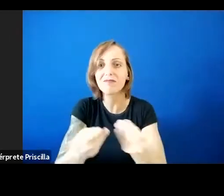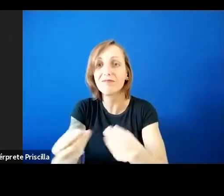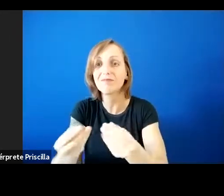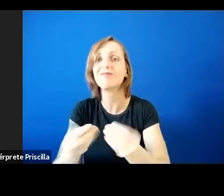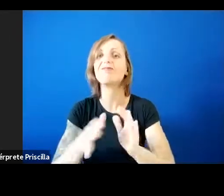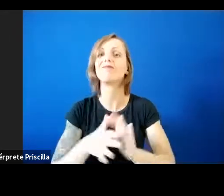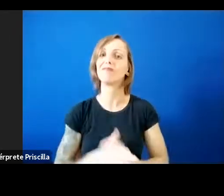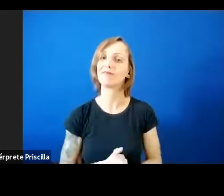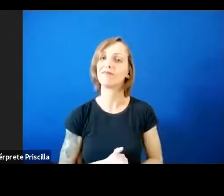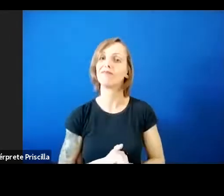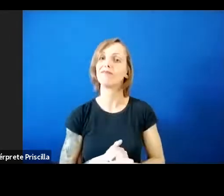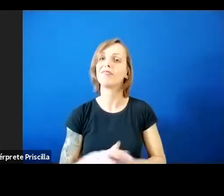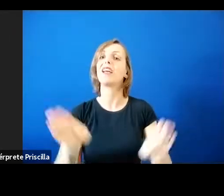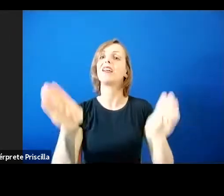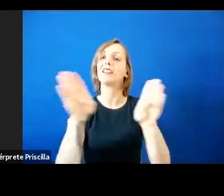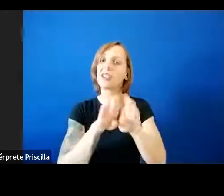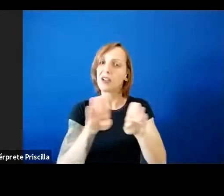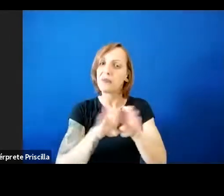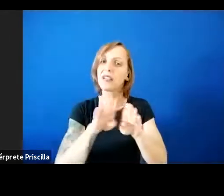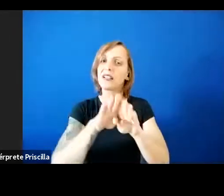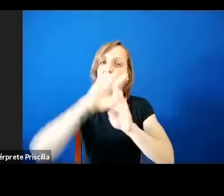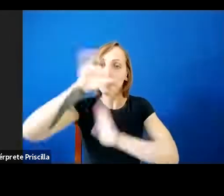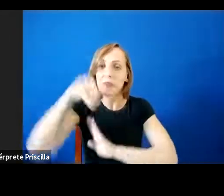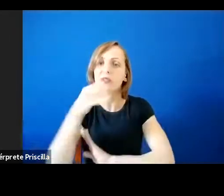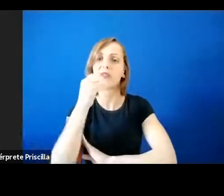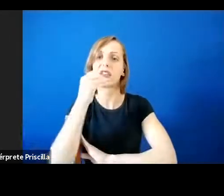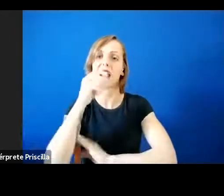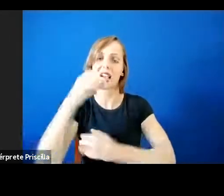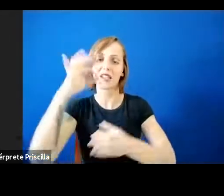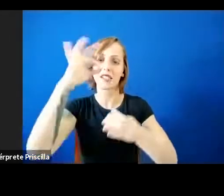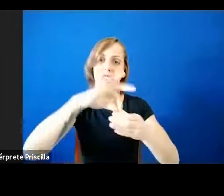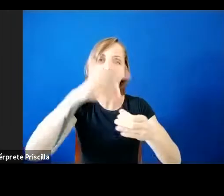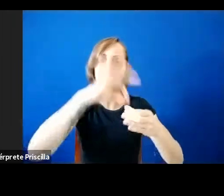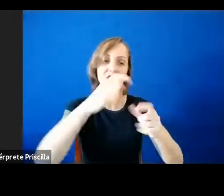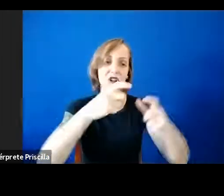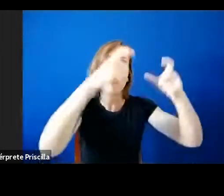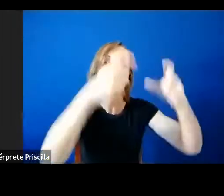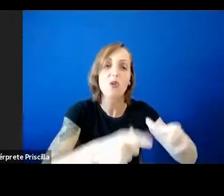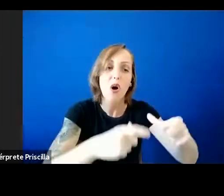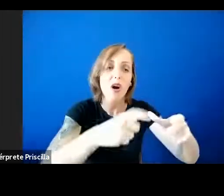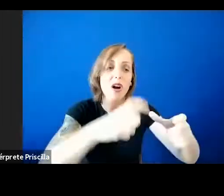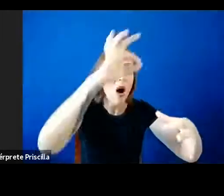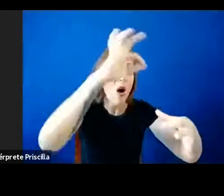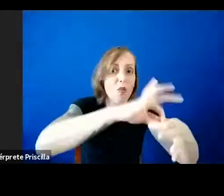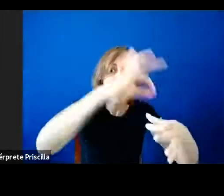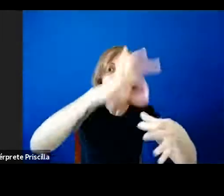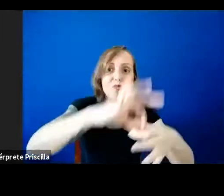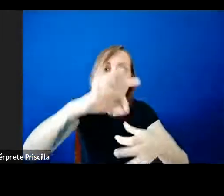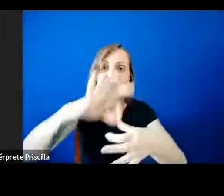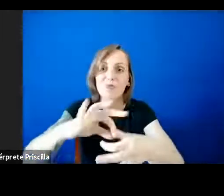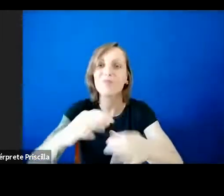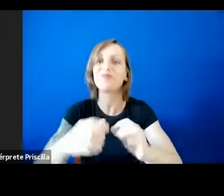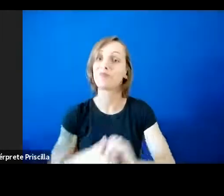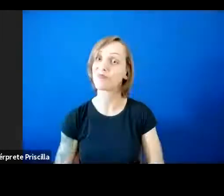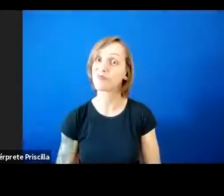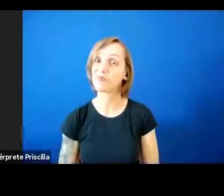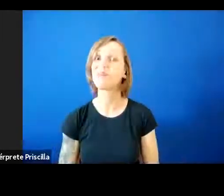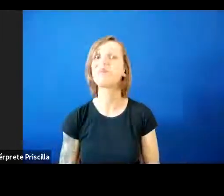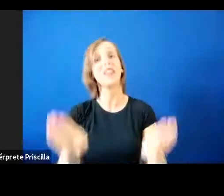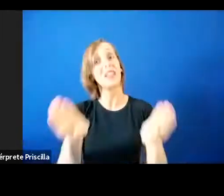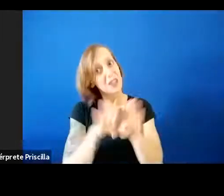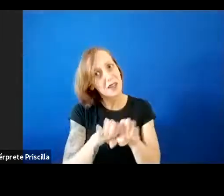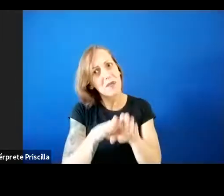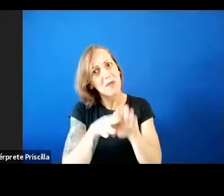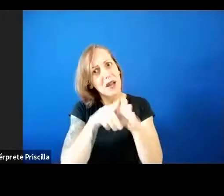serem plantadas no espaço, outras para perguntar o que é, e juntos a gente pesquisar e descobrir, né, que planta